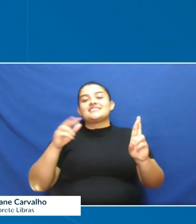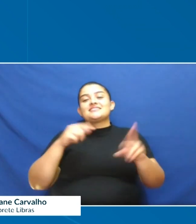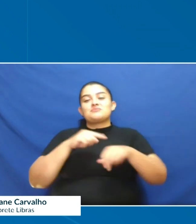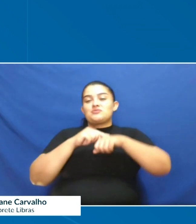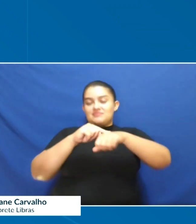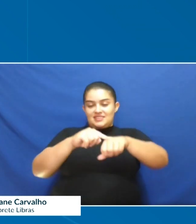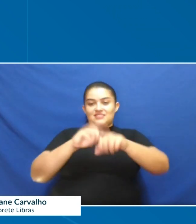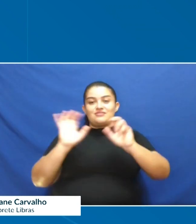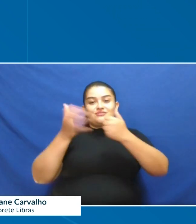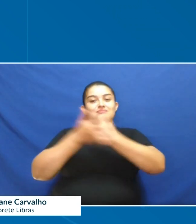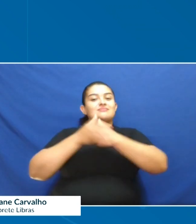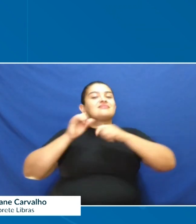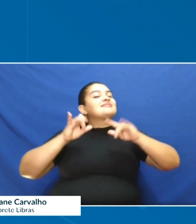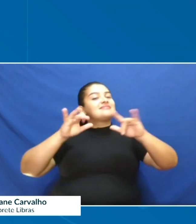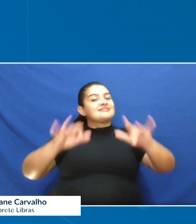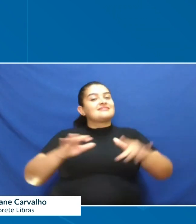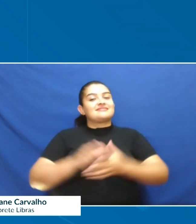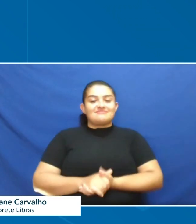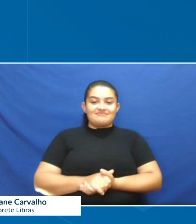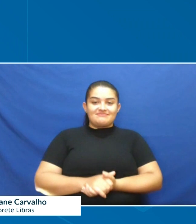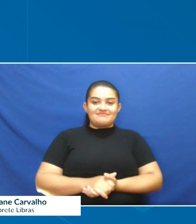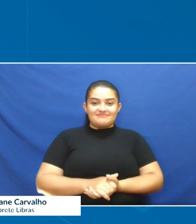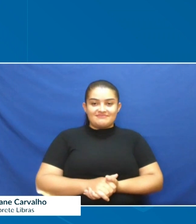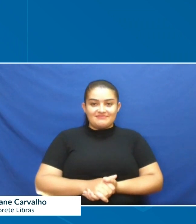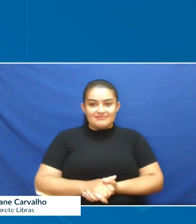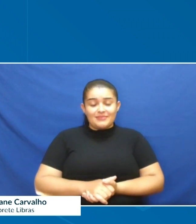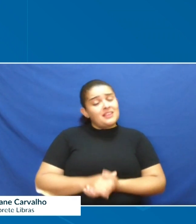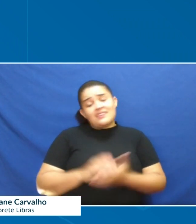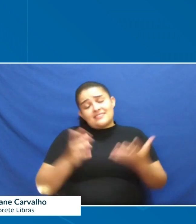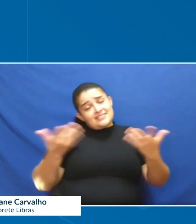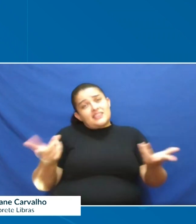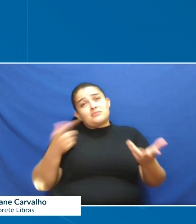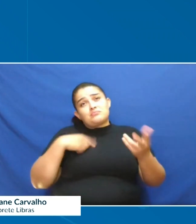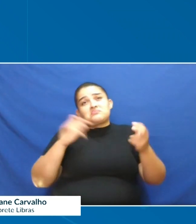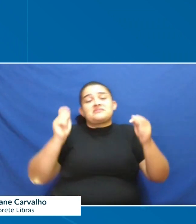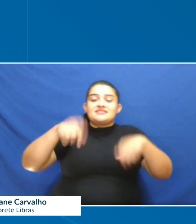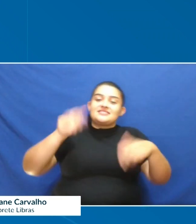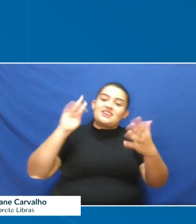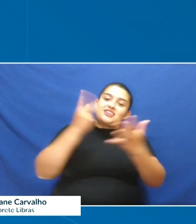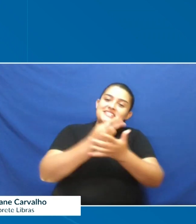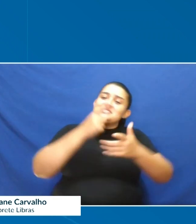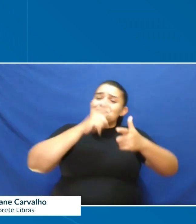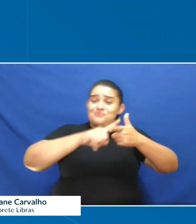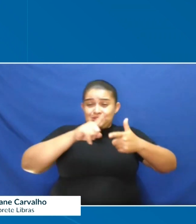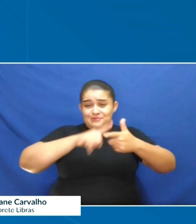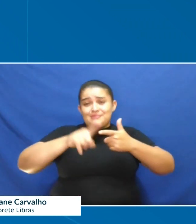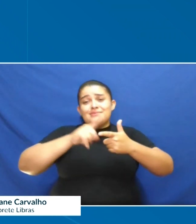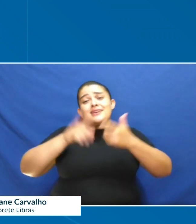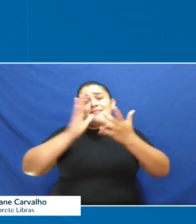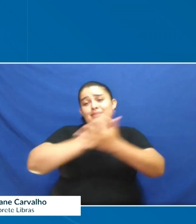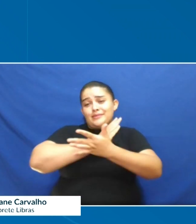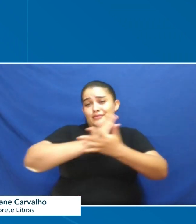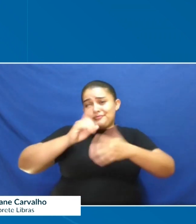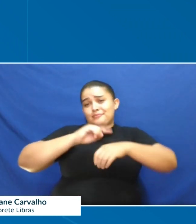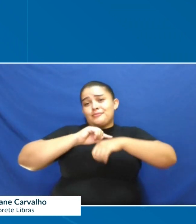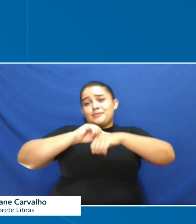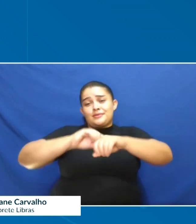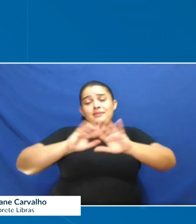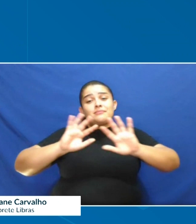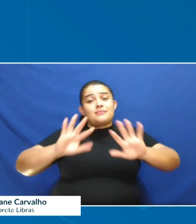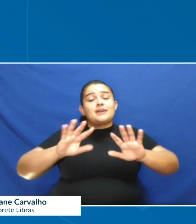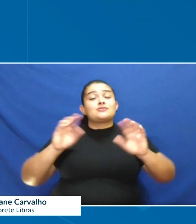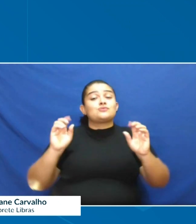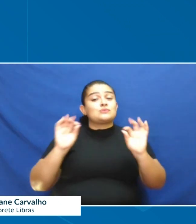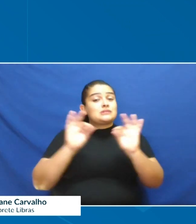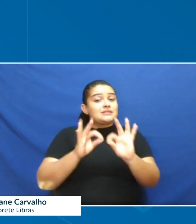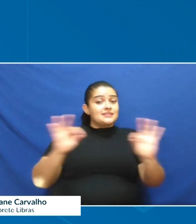É claro, tem algumas coisas que fogem fora da curva, né, em alguns momentos, algumas pessoas não respeitam o procedimento, mas você